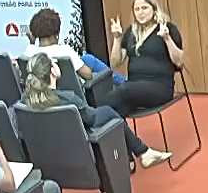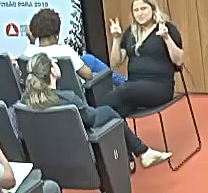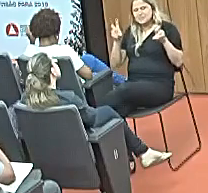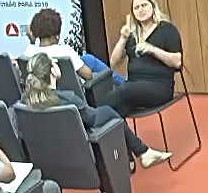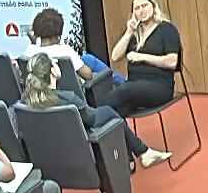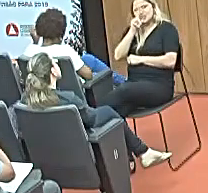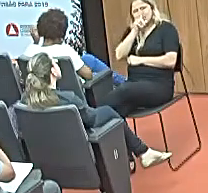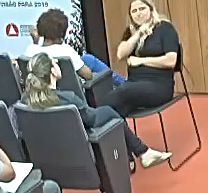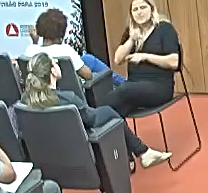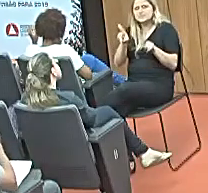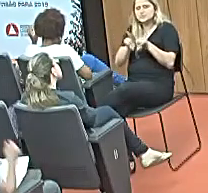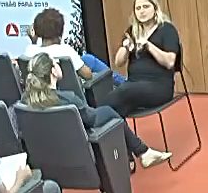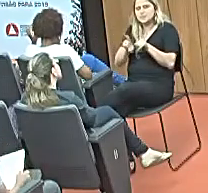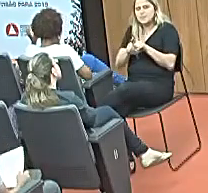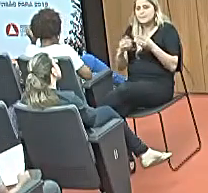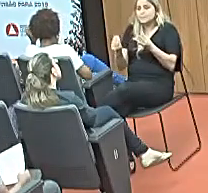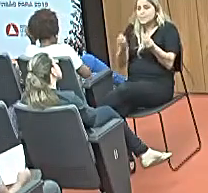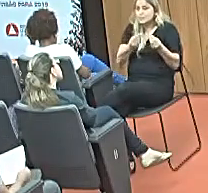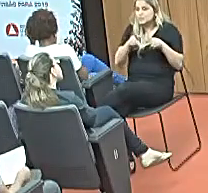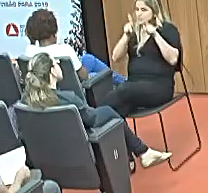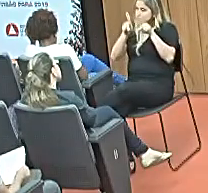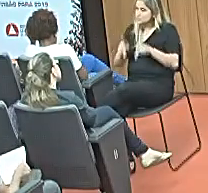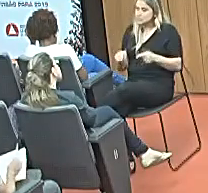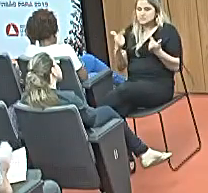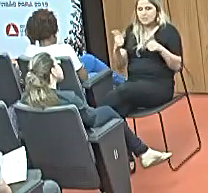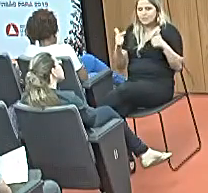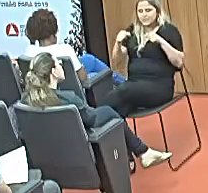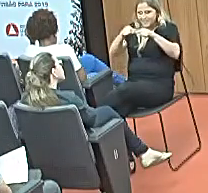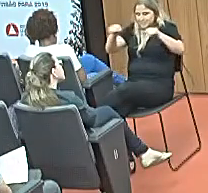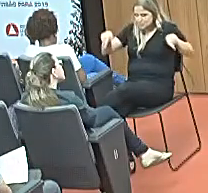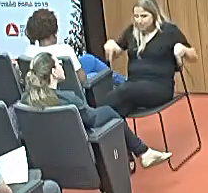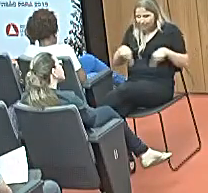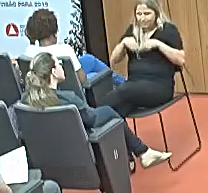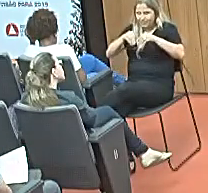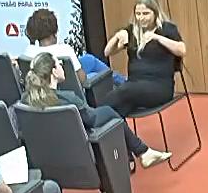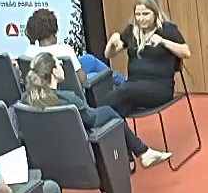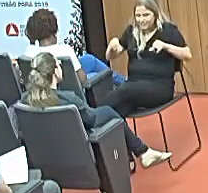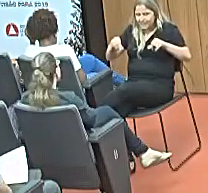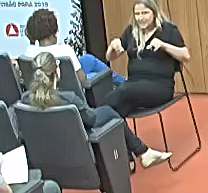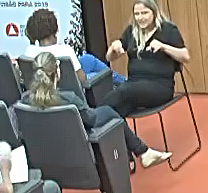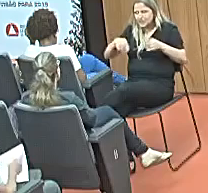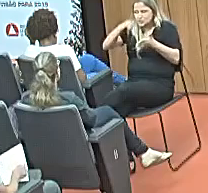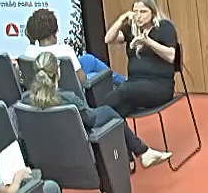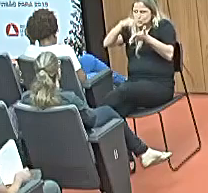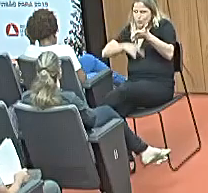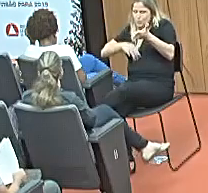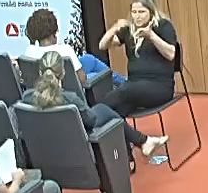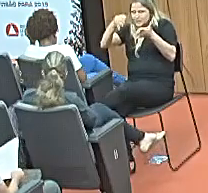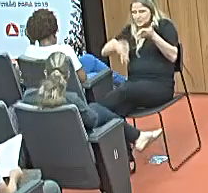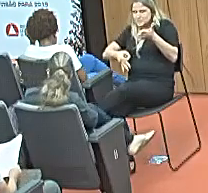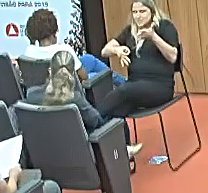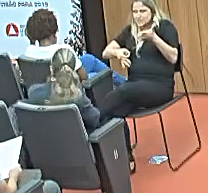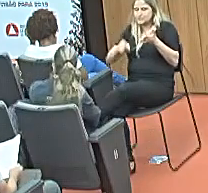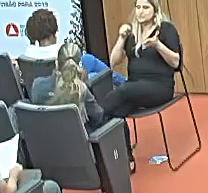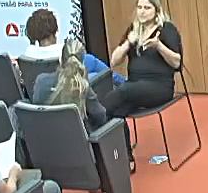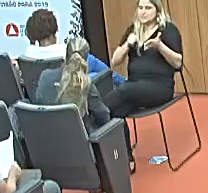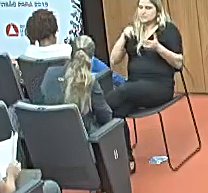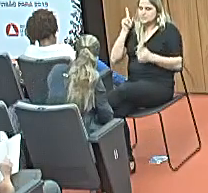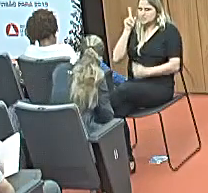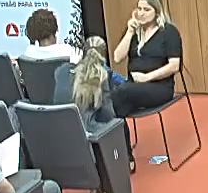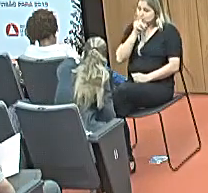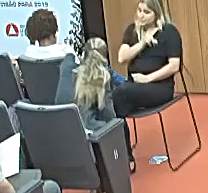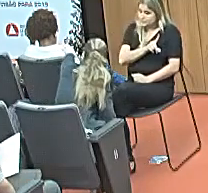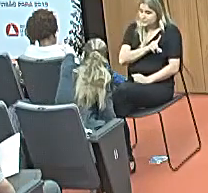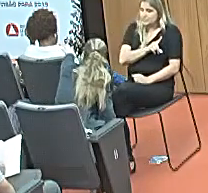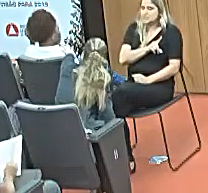muitas pessoas não têm suas terras risadas e isso é é acarreta dificuldades para